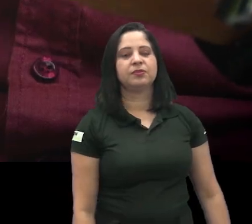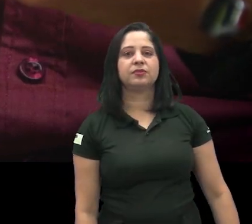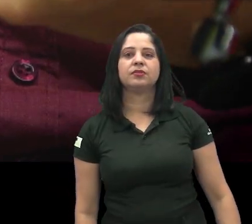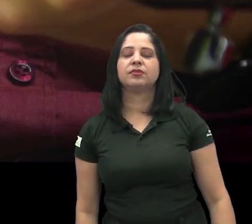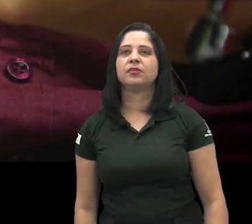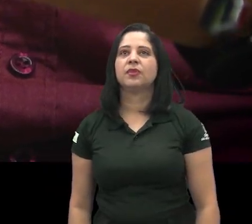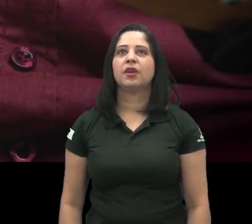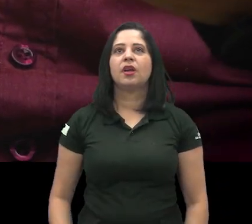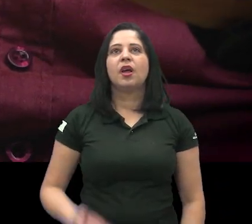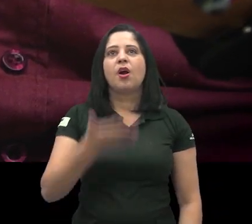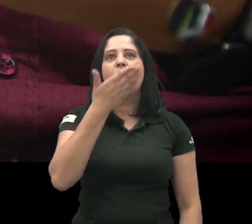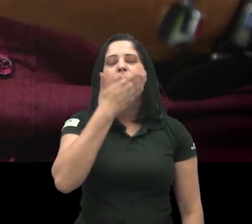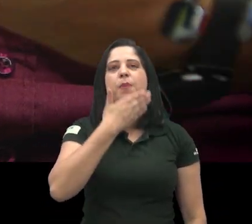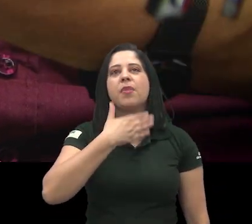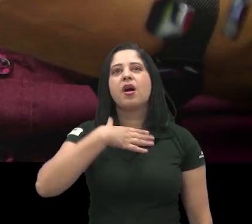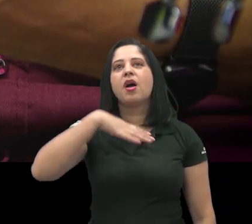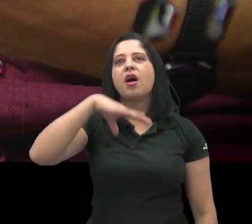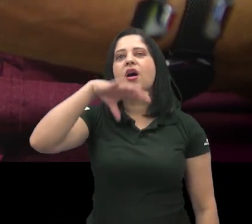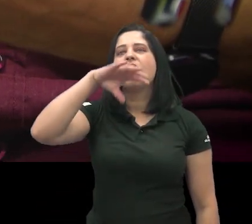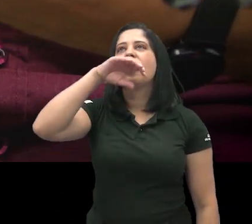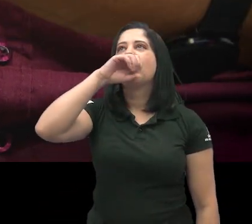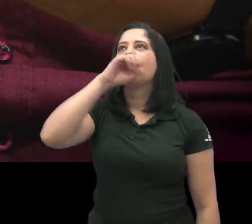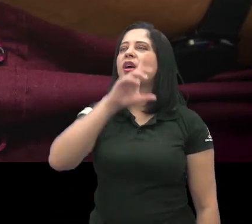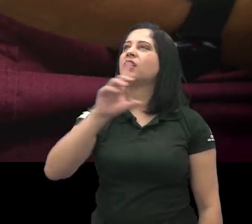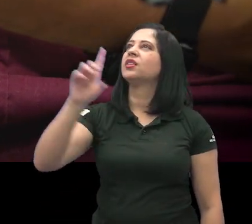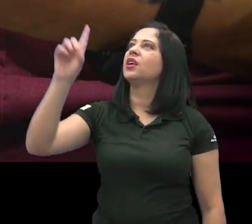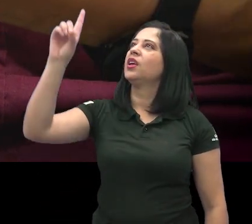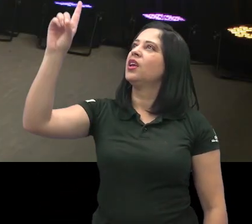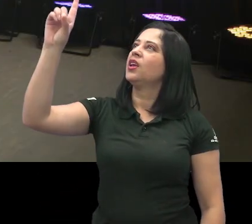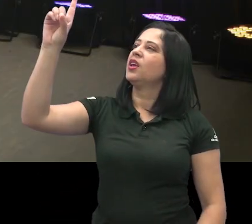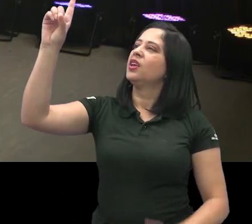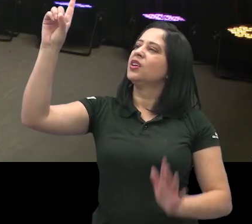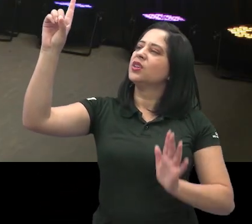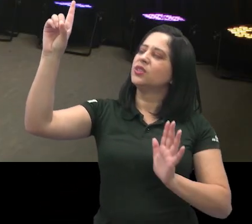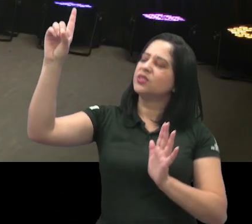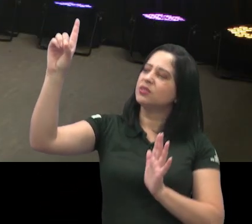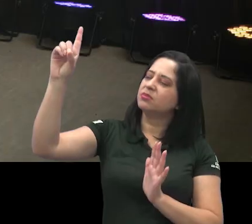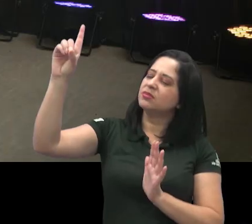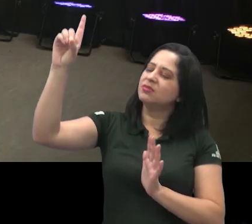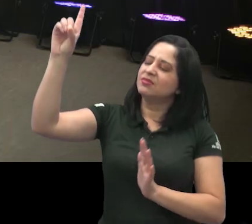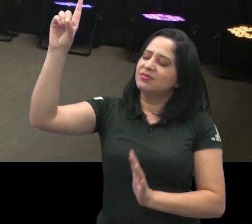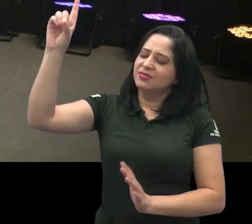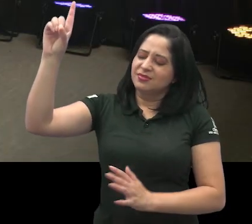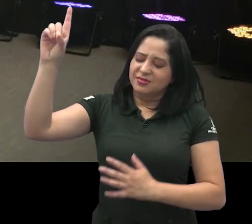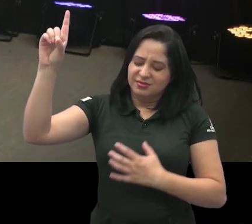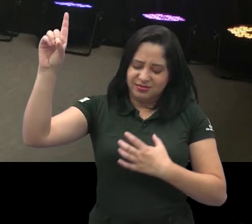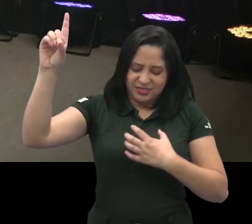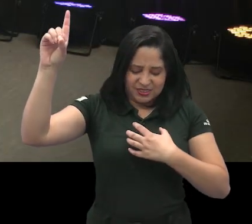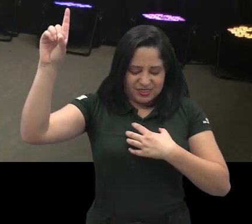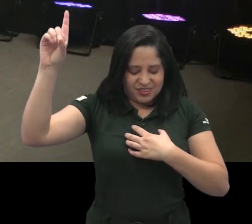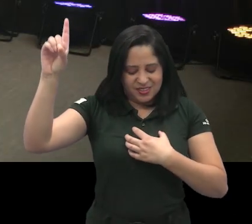Ó Pai, eu quero te amar, tocar o meu